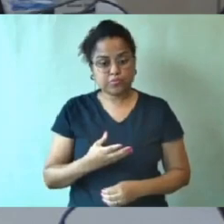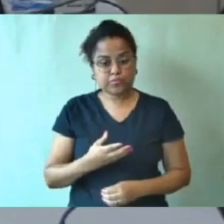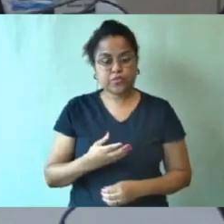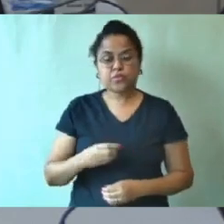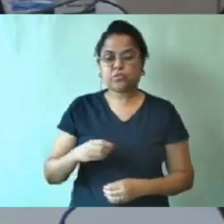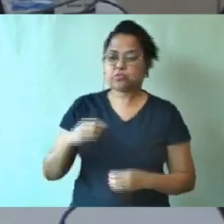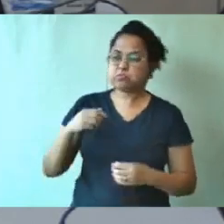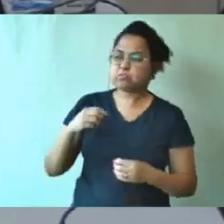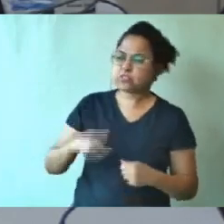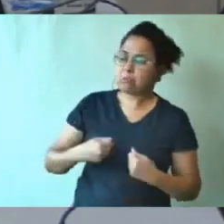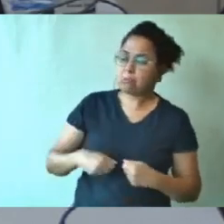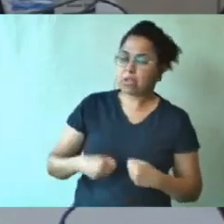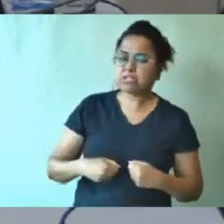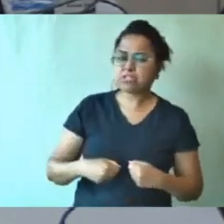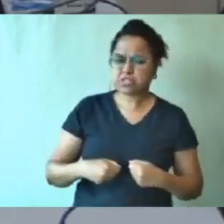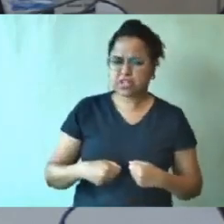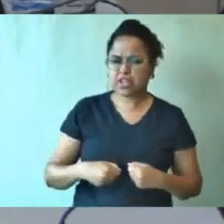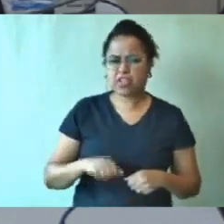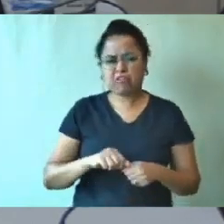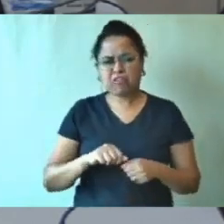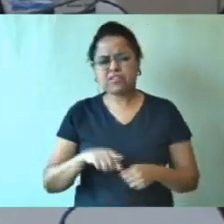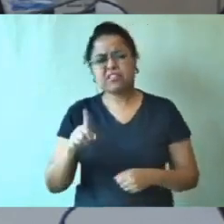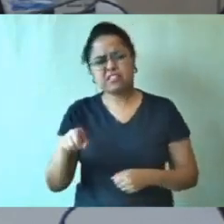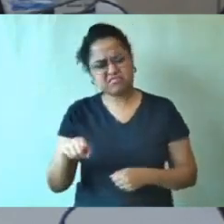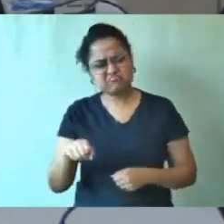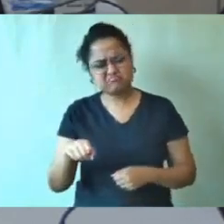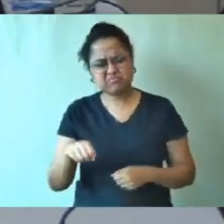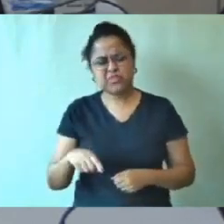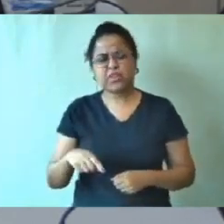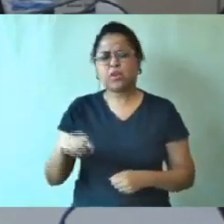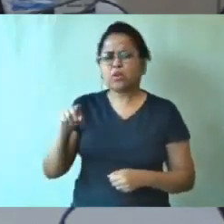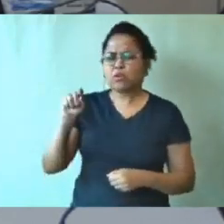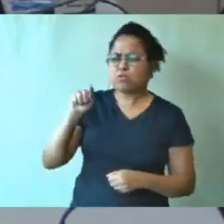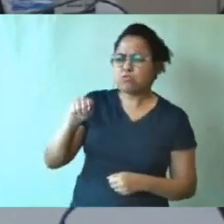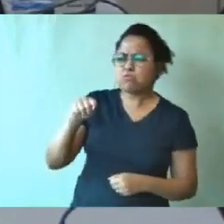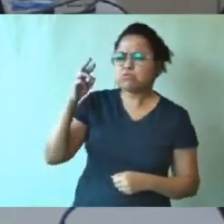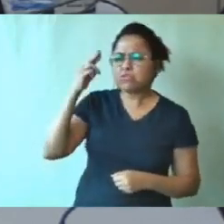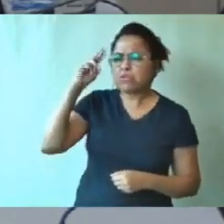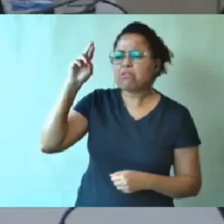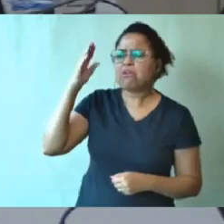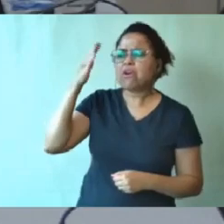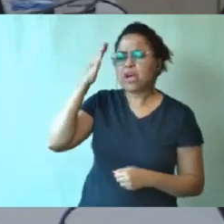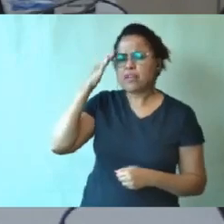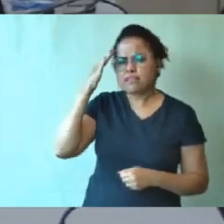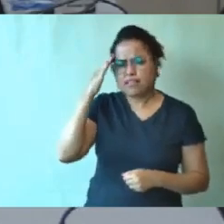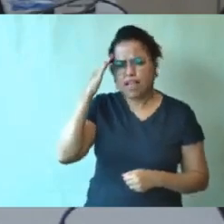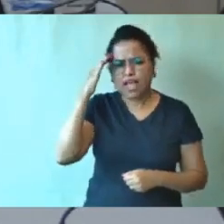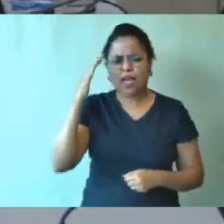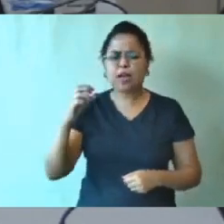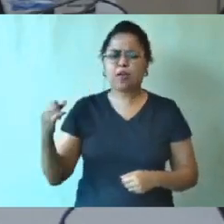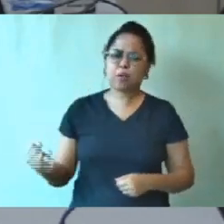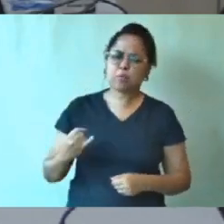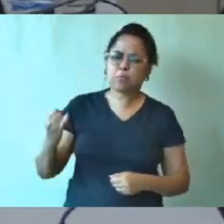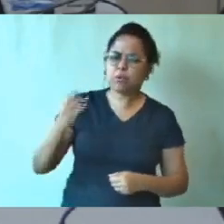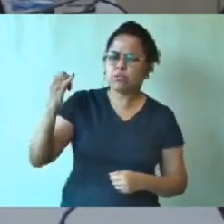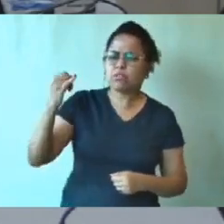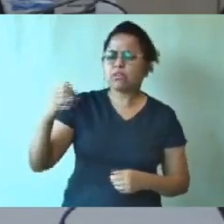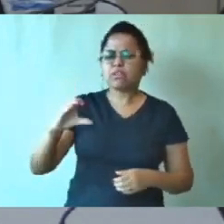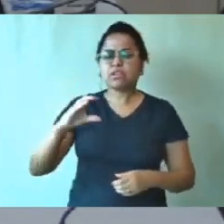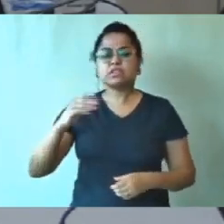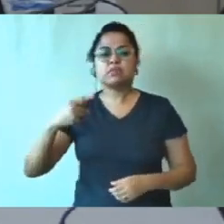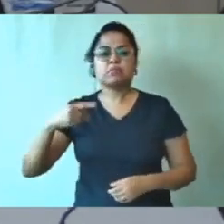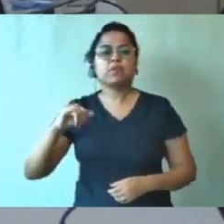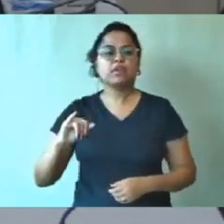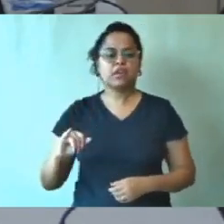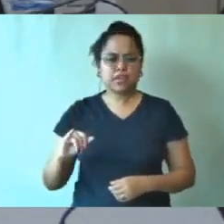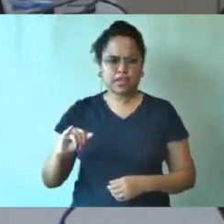dessa forma, afinal de contas, o senhor sabe certamente da importância que essa CPI tem para a nossa cidade e a gente sabe